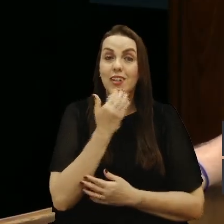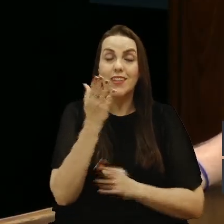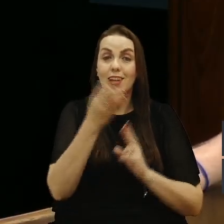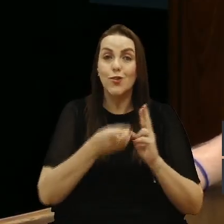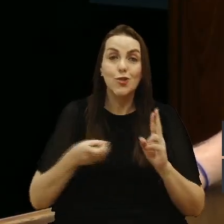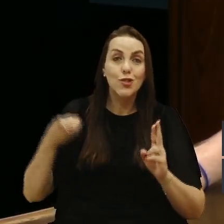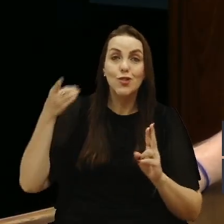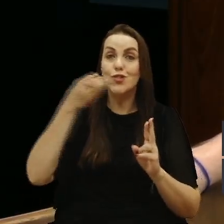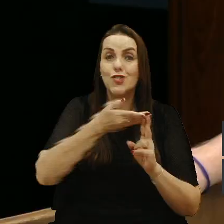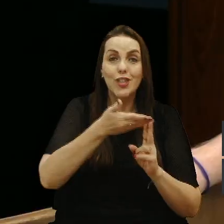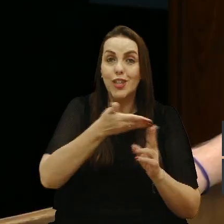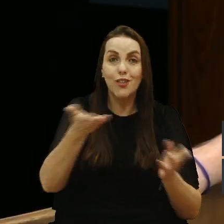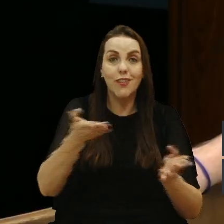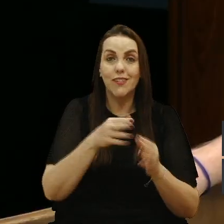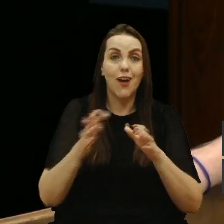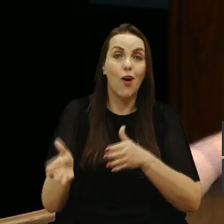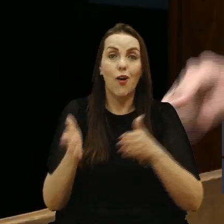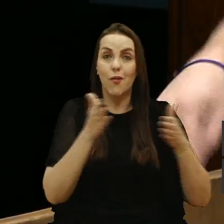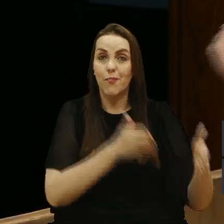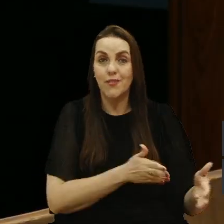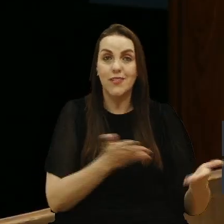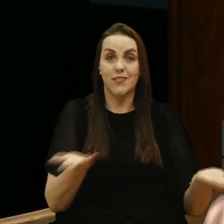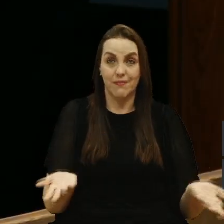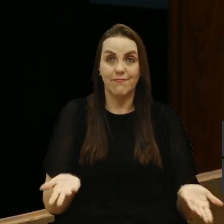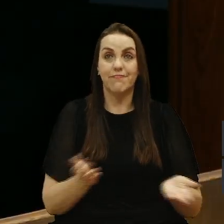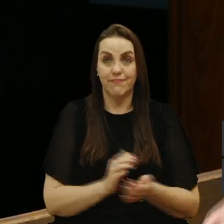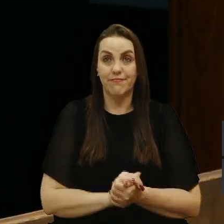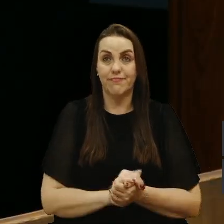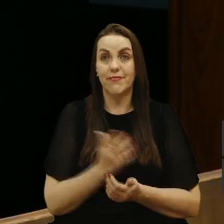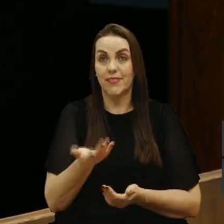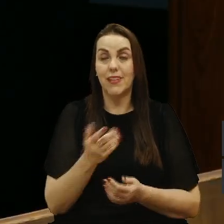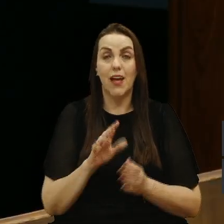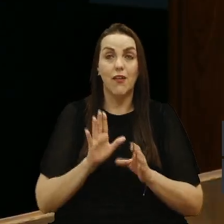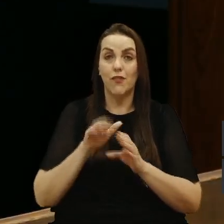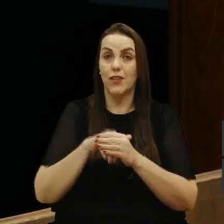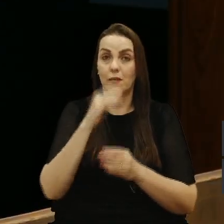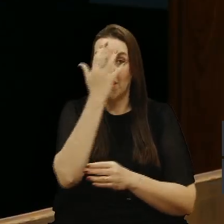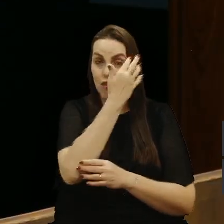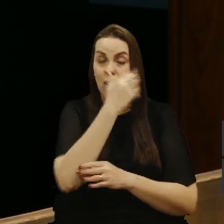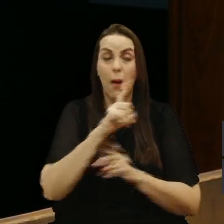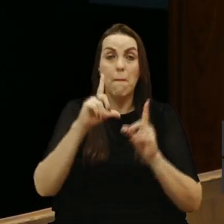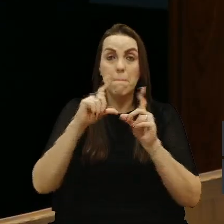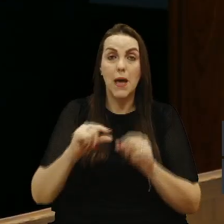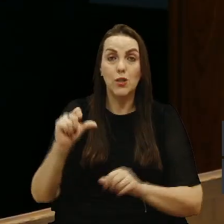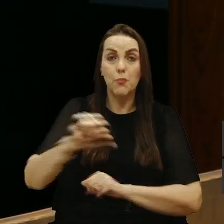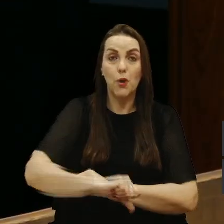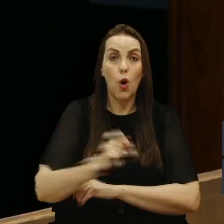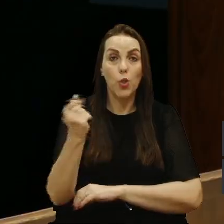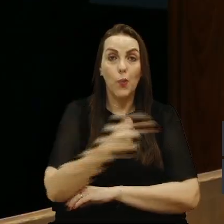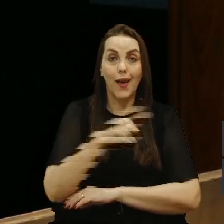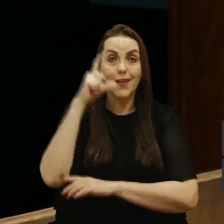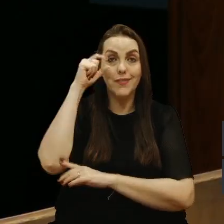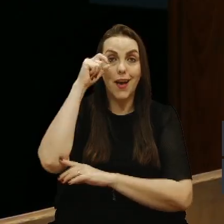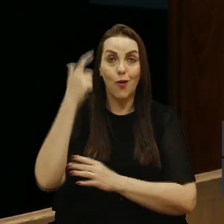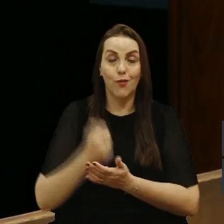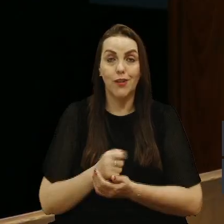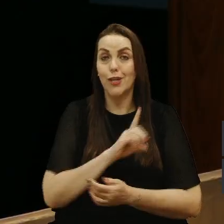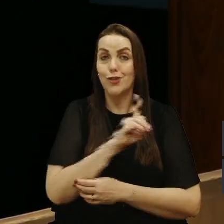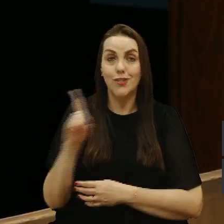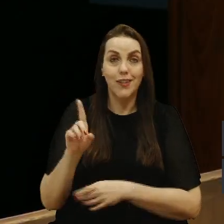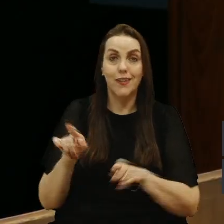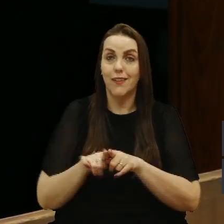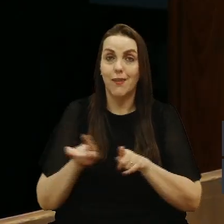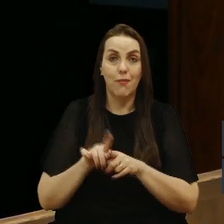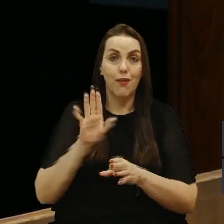colocou na oposição e a população nos colocou na oposição. E nós fizemos o voto do Adiló porque achávamos que era menos pior que esse cálculo. Como a direita fez um